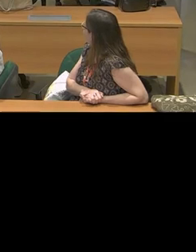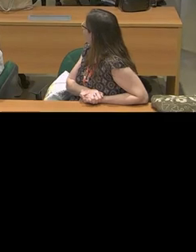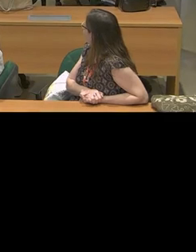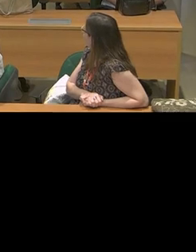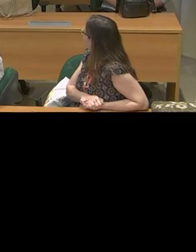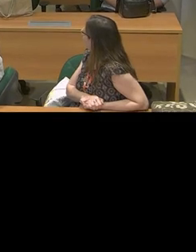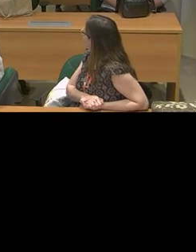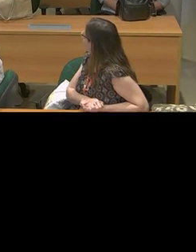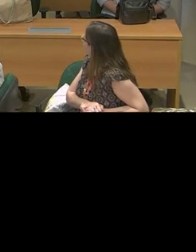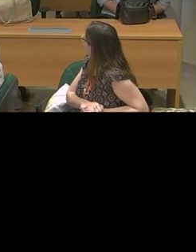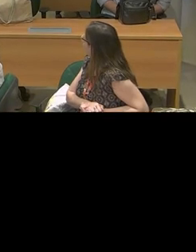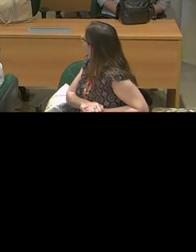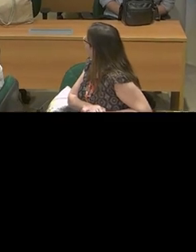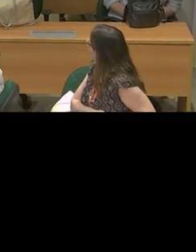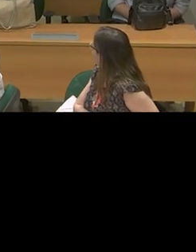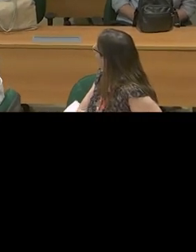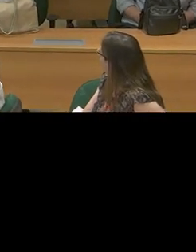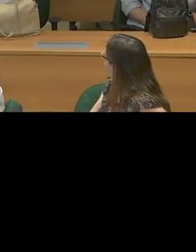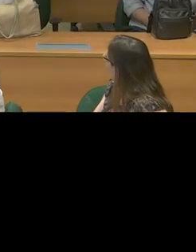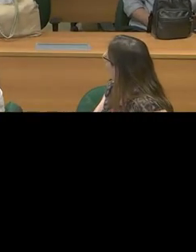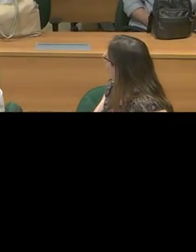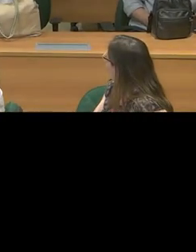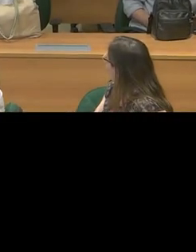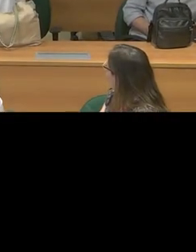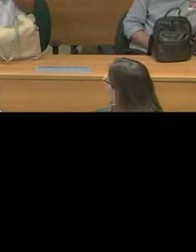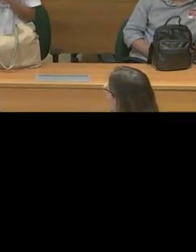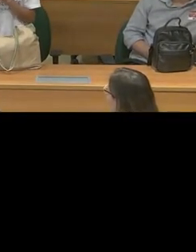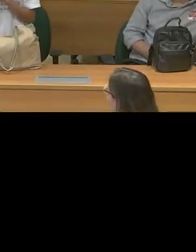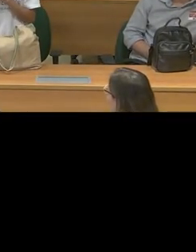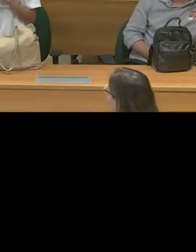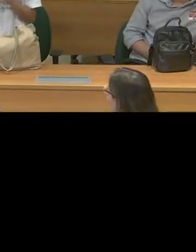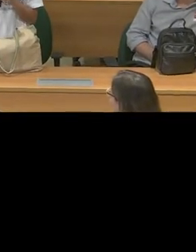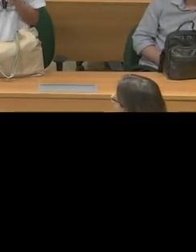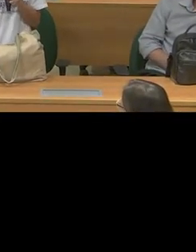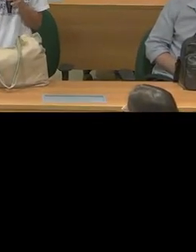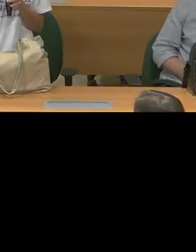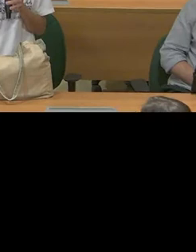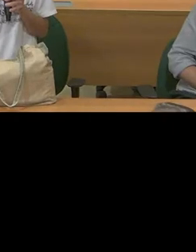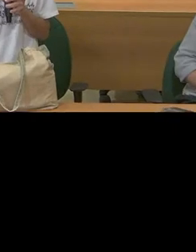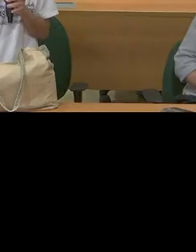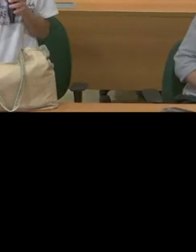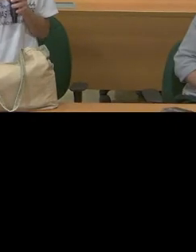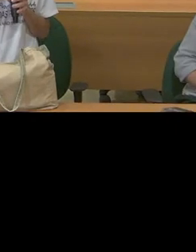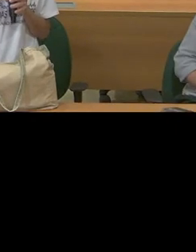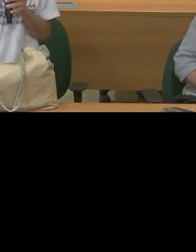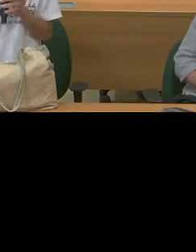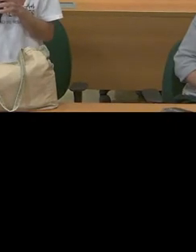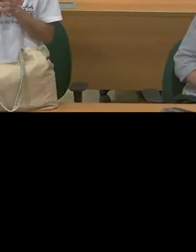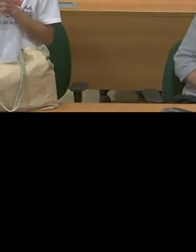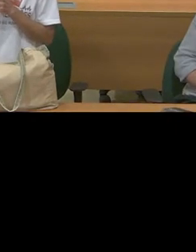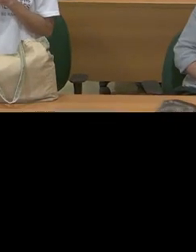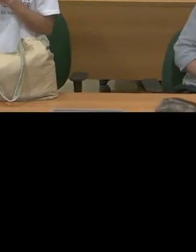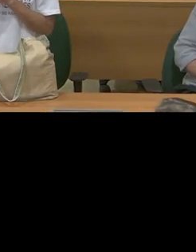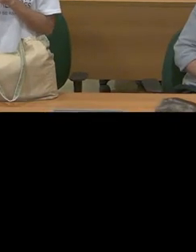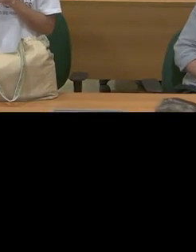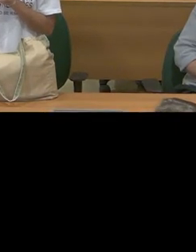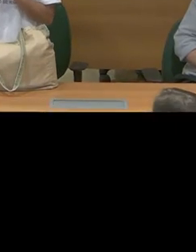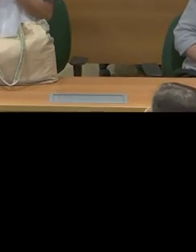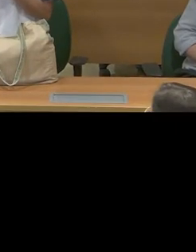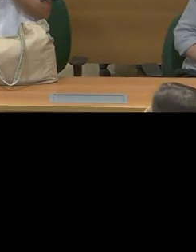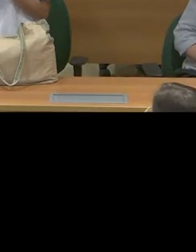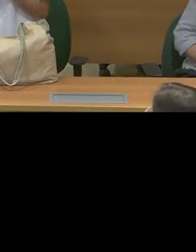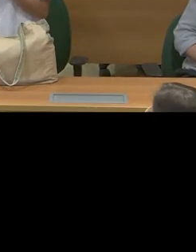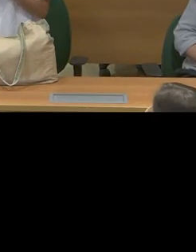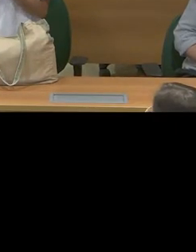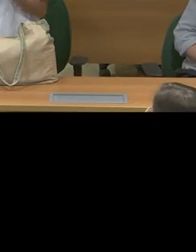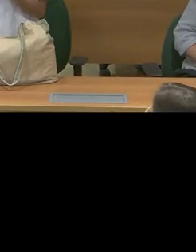então... parabenizar e dizer que nada é por um acaso, tudo está no plano de Deus, eu acredito assim. Porque, para